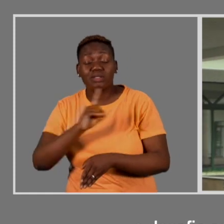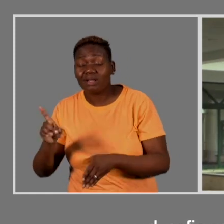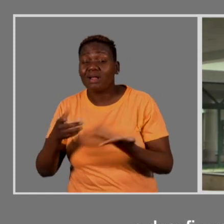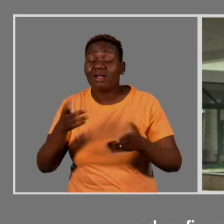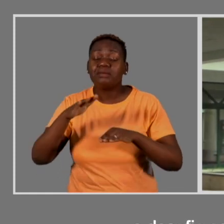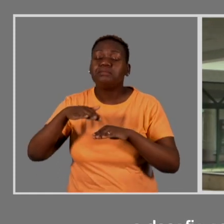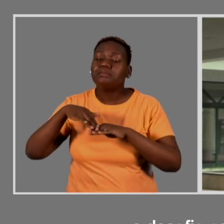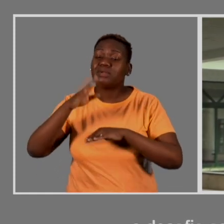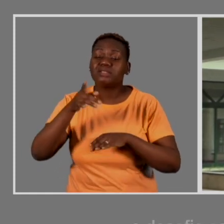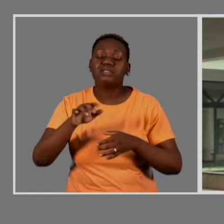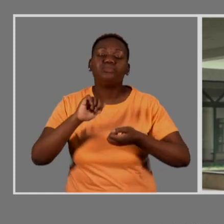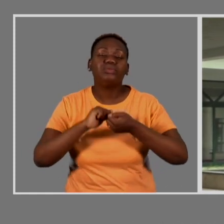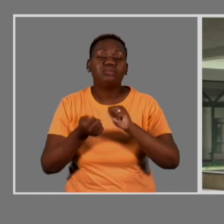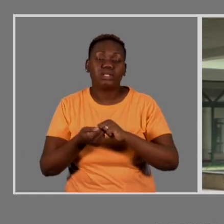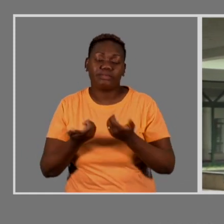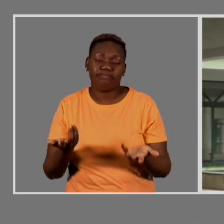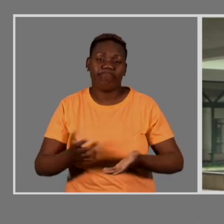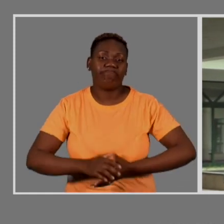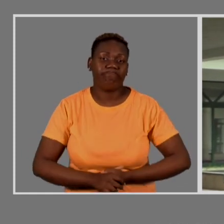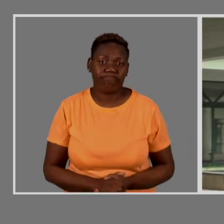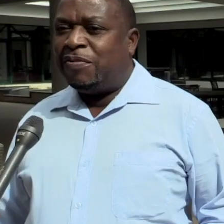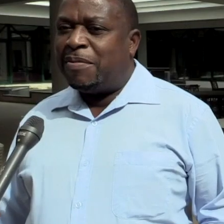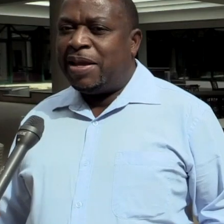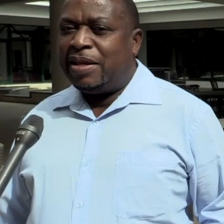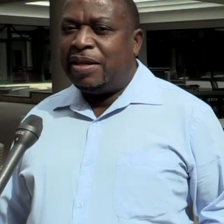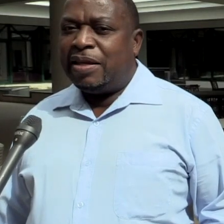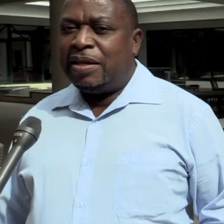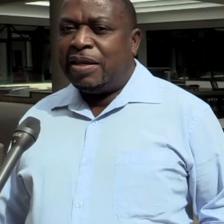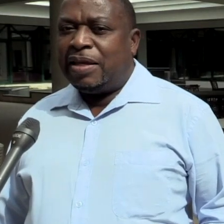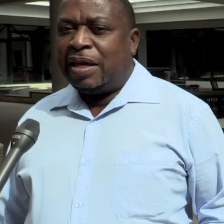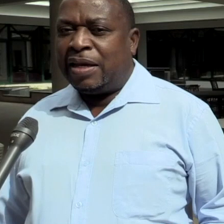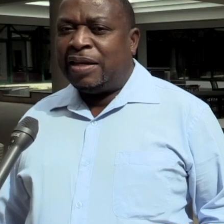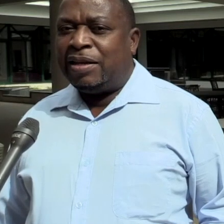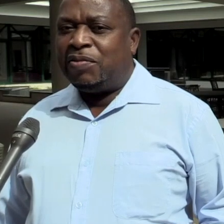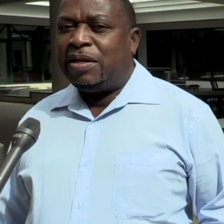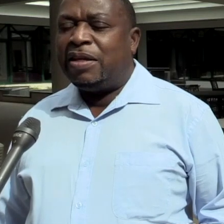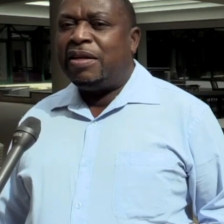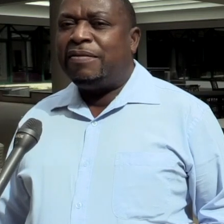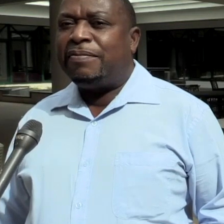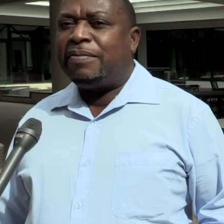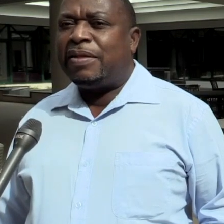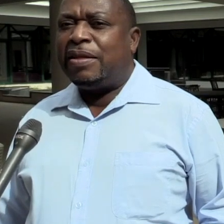prol da pessoa com deficiência a serem mais interventivas na busca de soluções